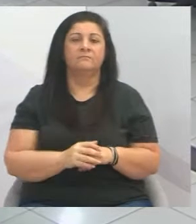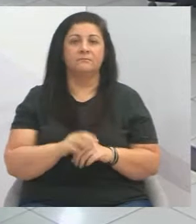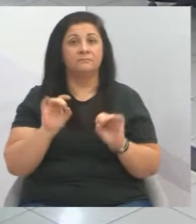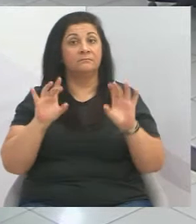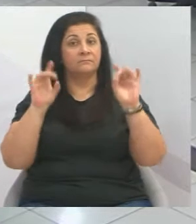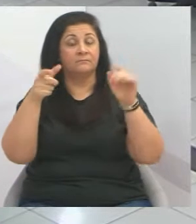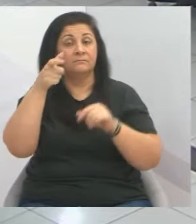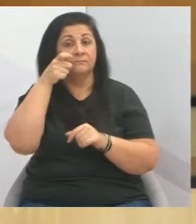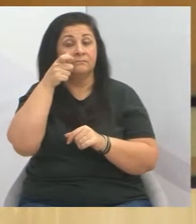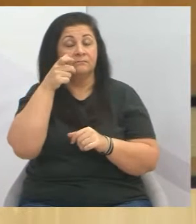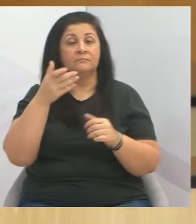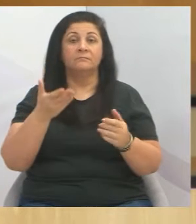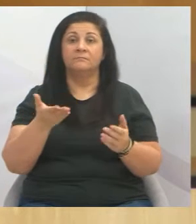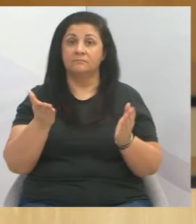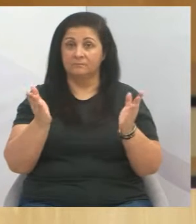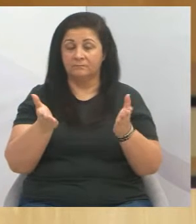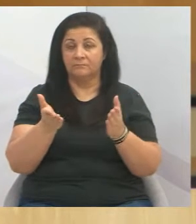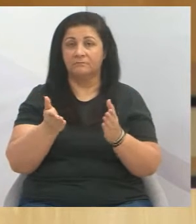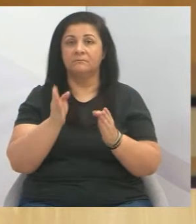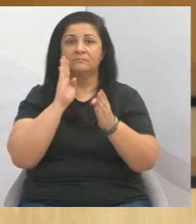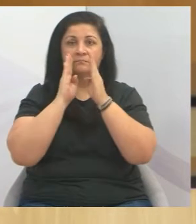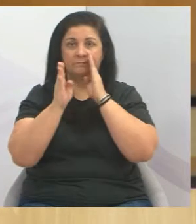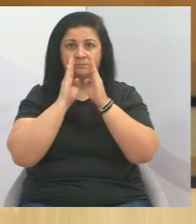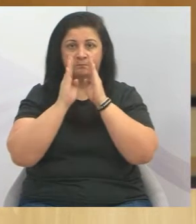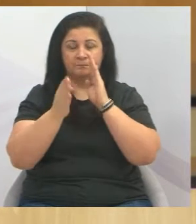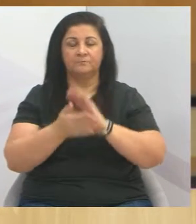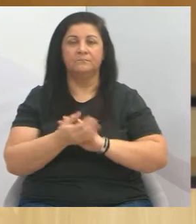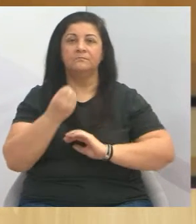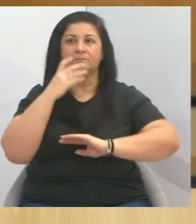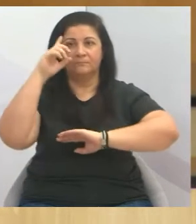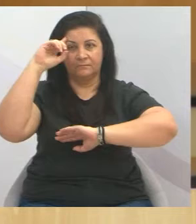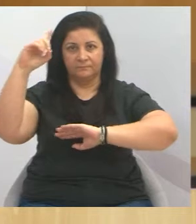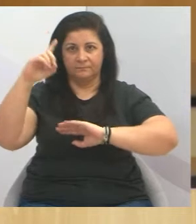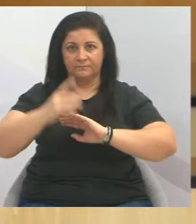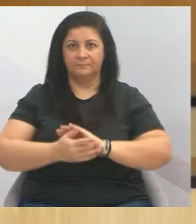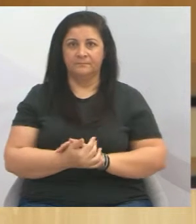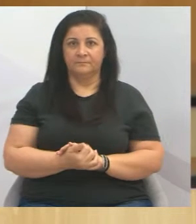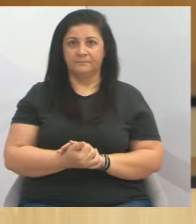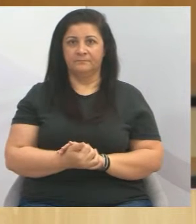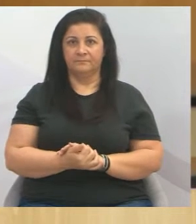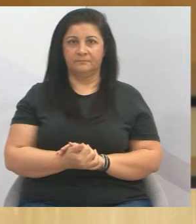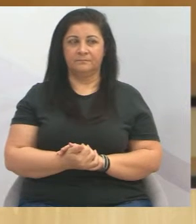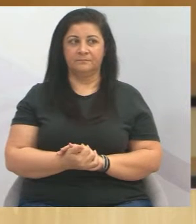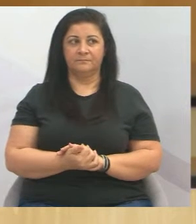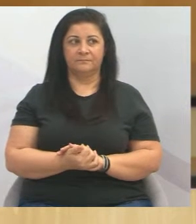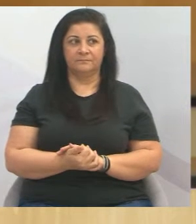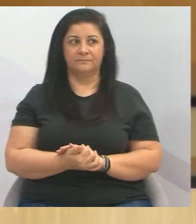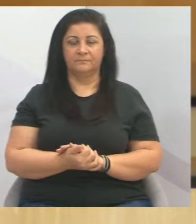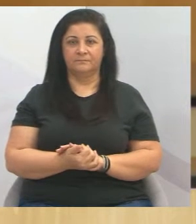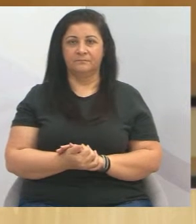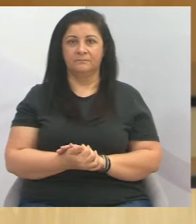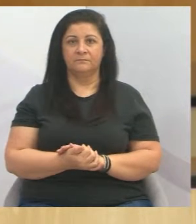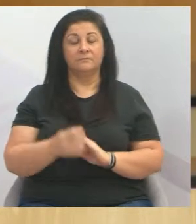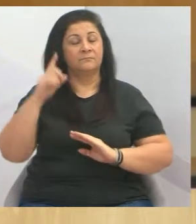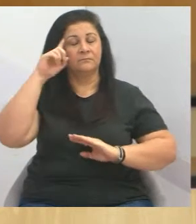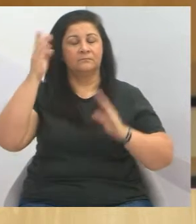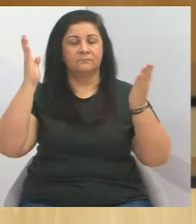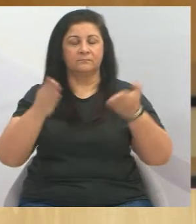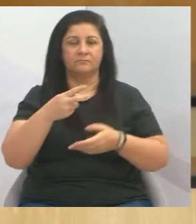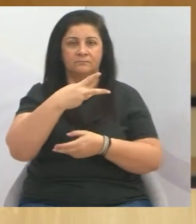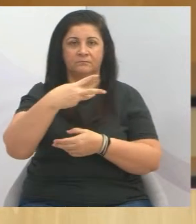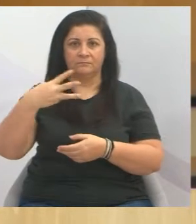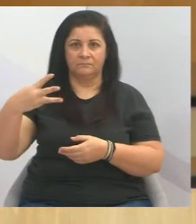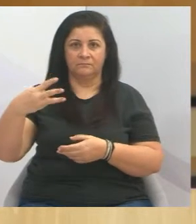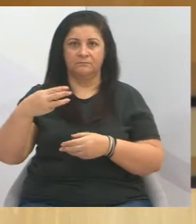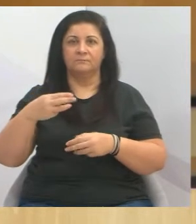especial Aquele que nos assiste ao vivo e pela página da cama do Facebook um bom dia e na presente data de